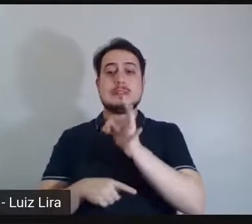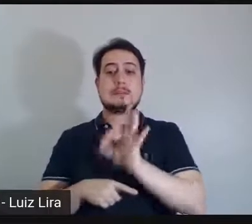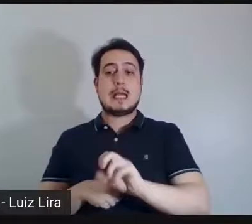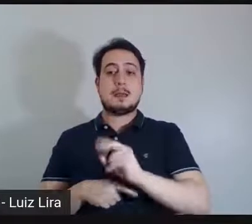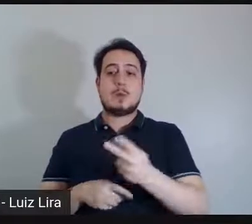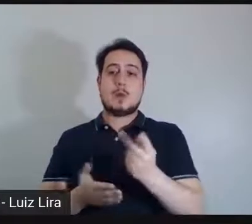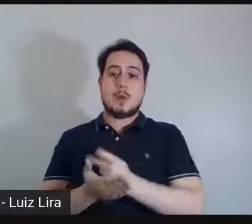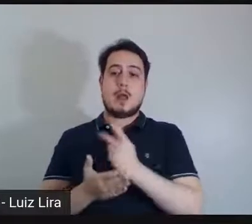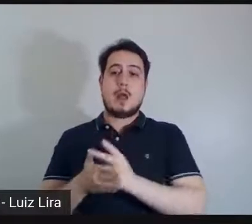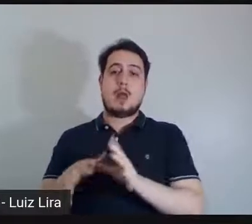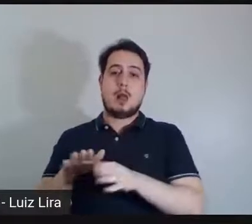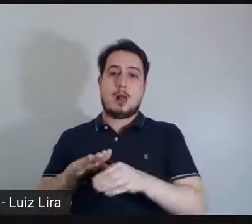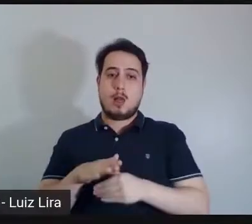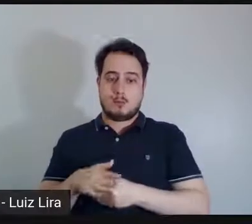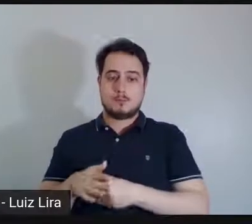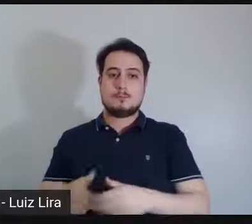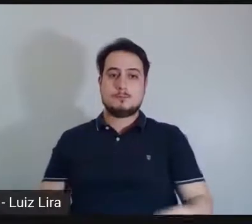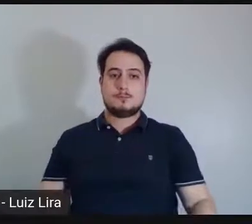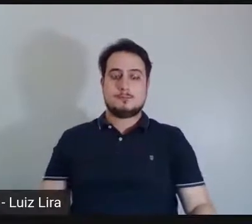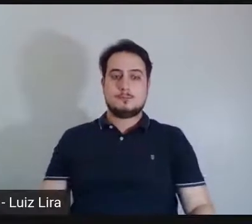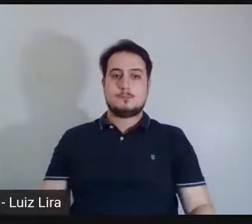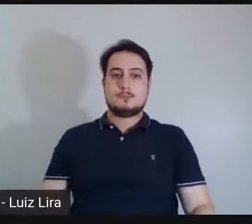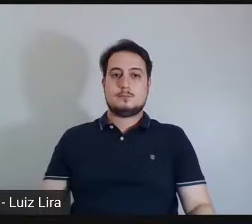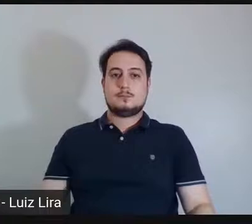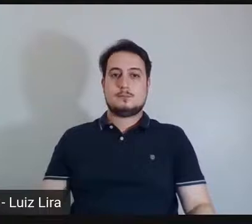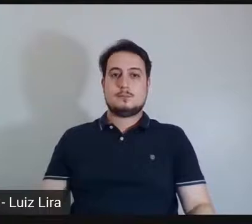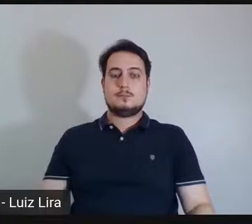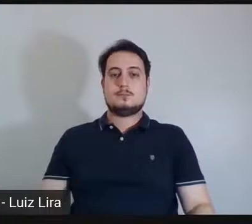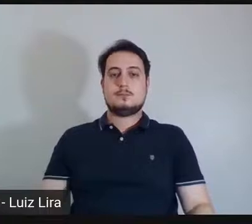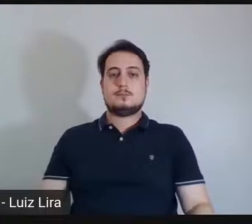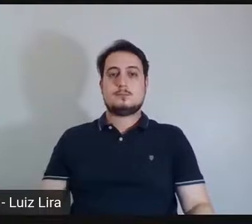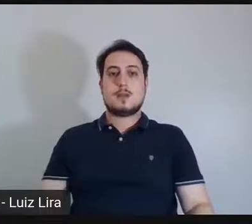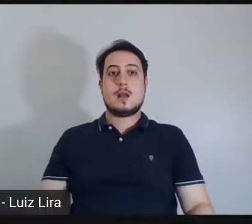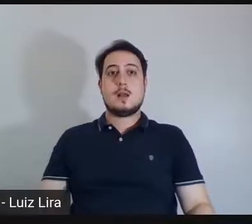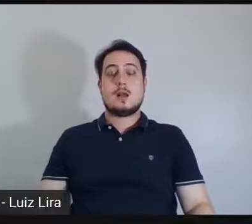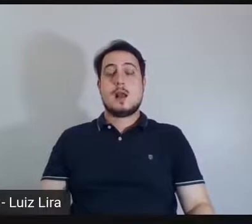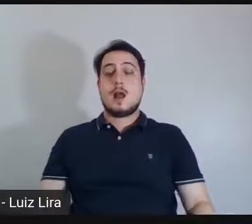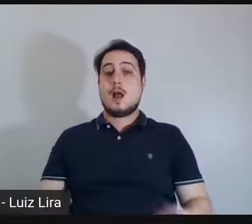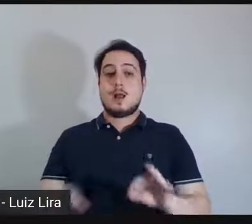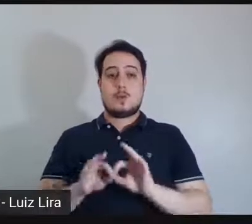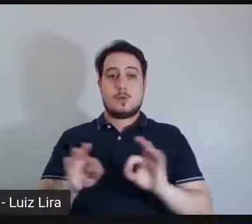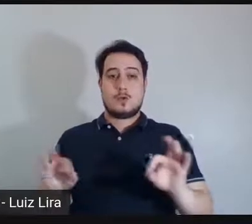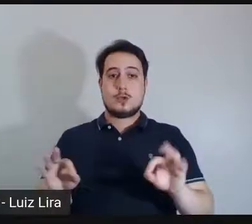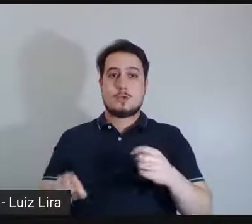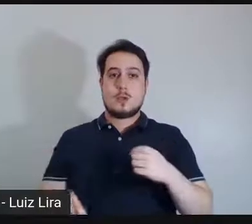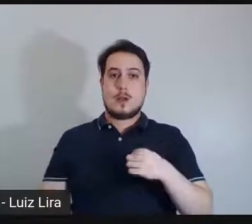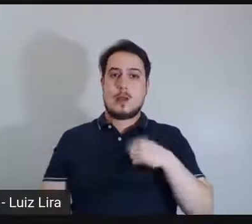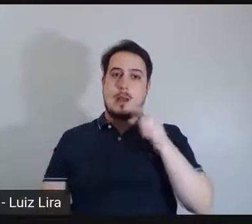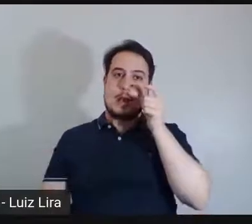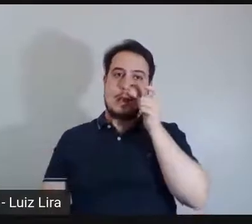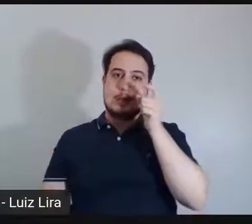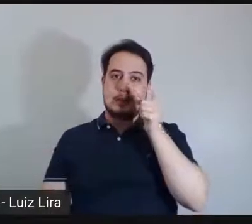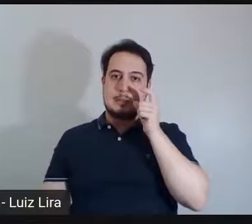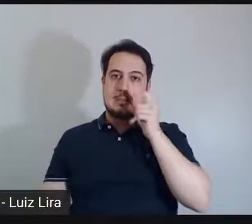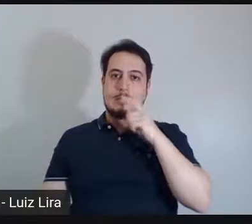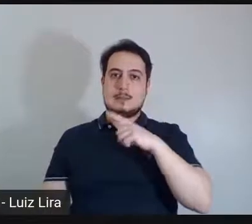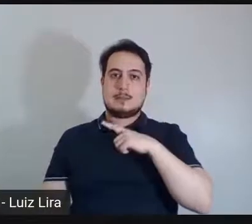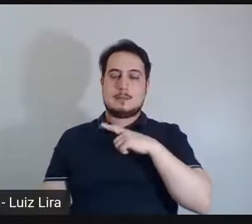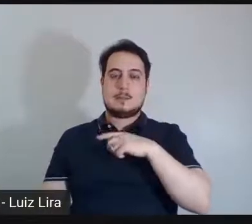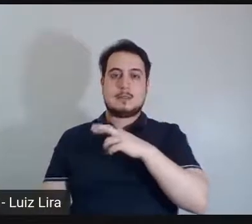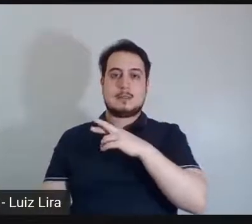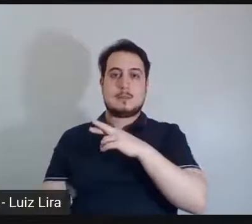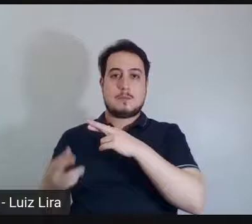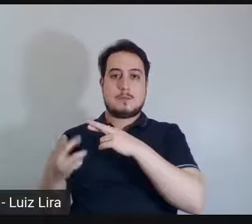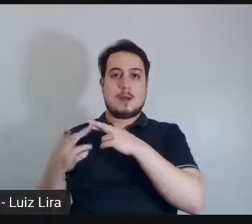despesa pública, né? Não, é excelente. É interessante que nós temos aqui uma representante da